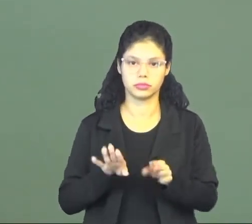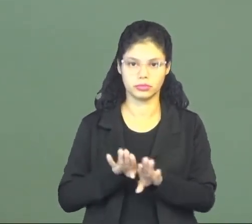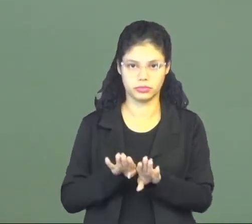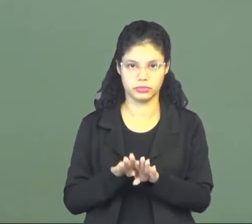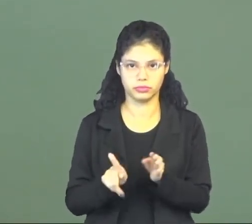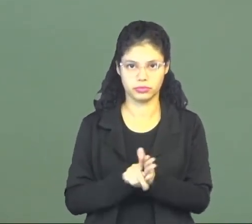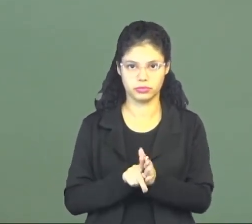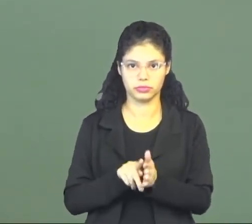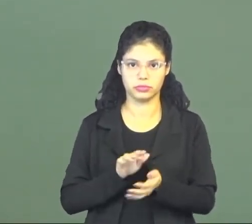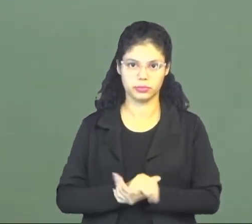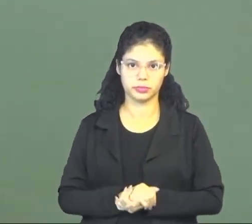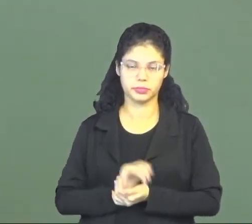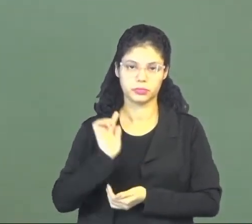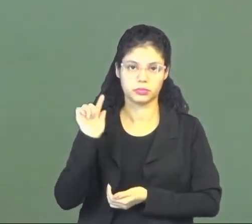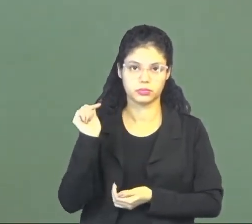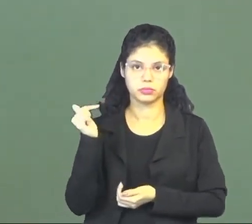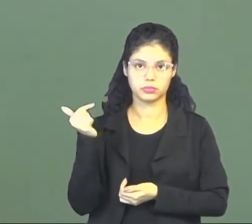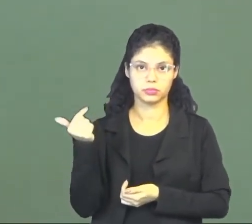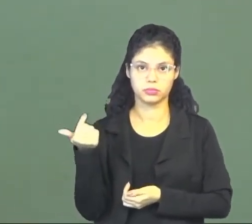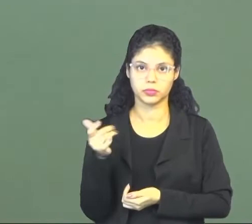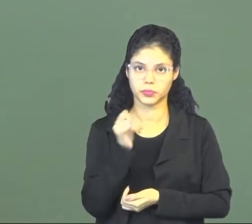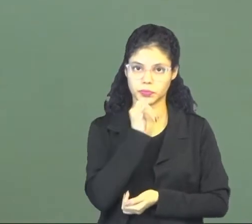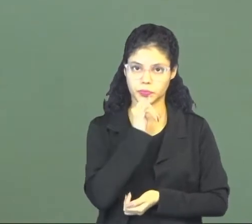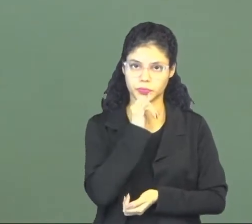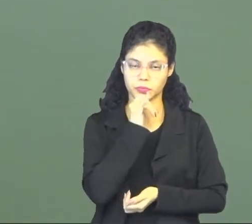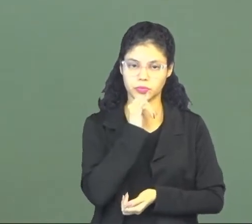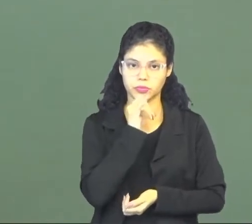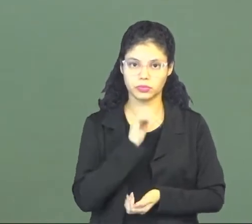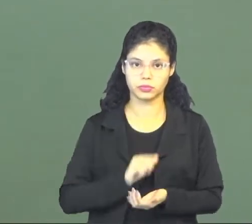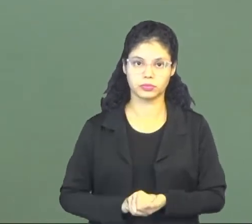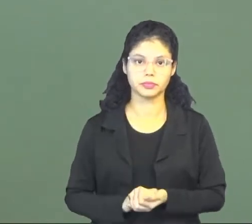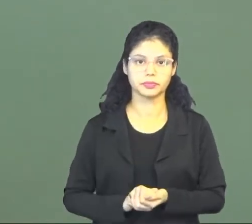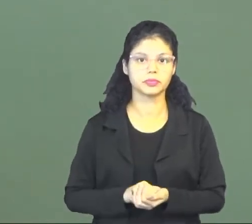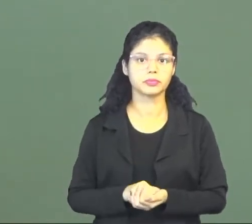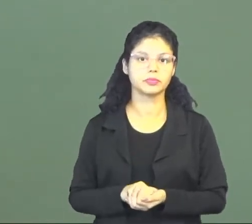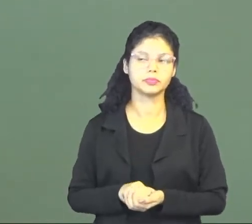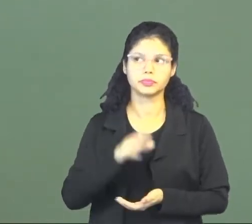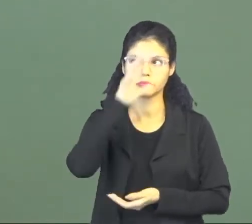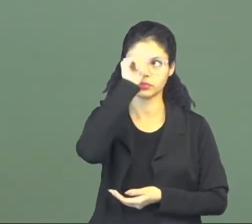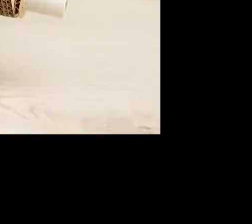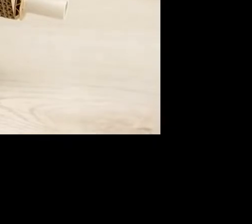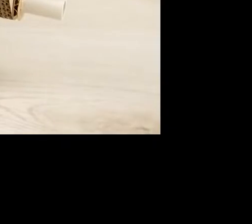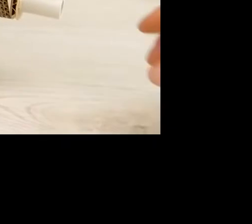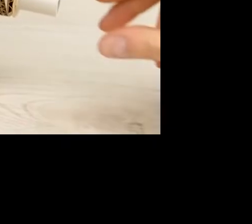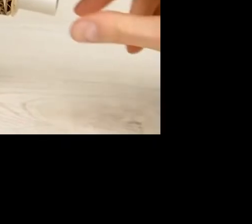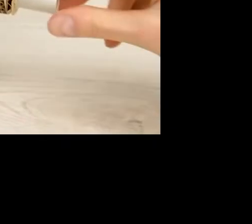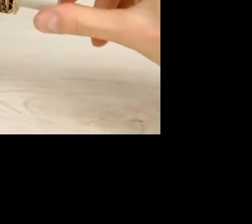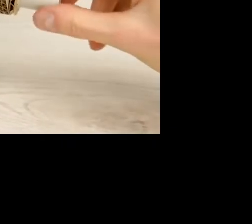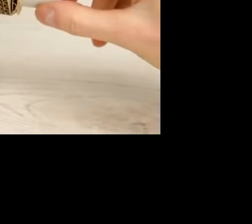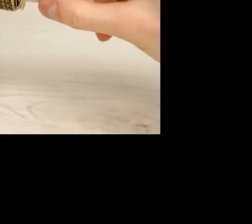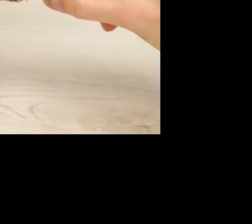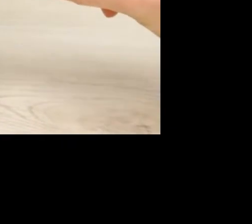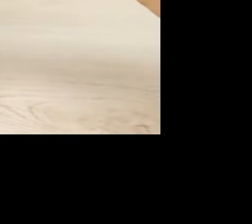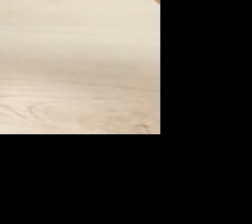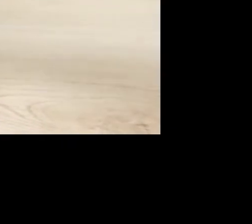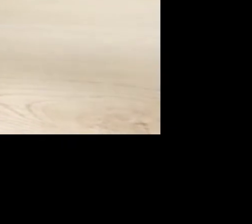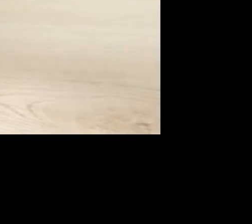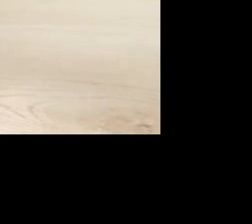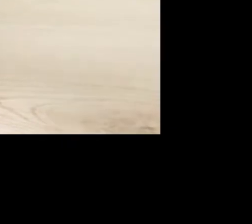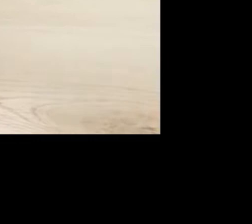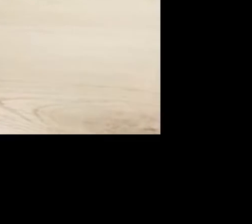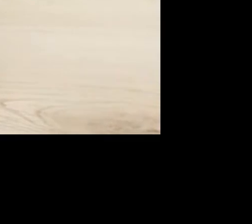momento, tá bom? Outro exemplo de flipbook que nós vamos apresentar agora.